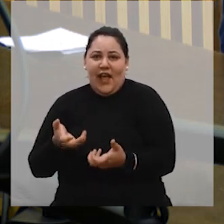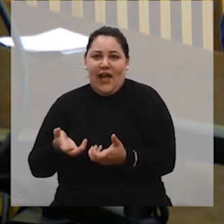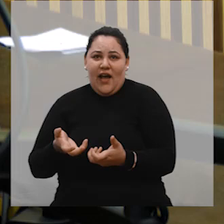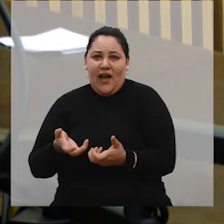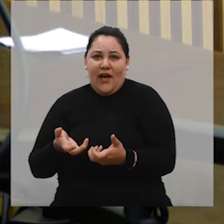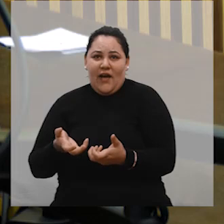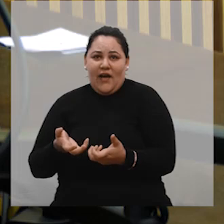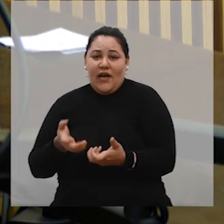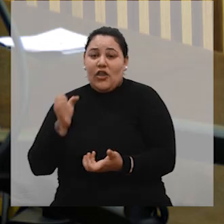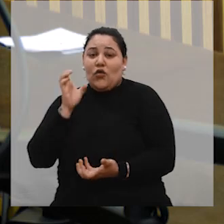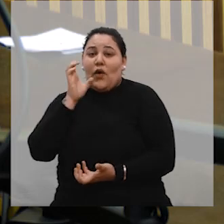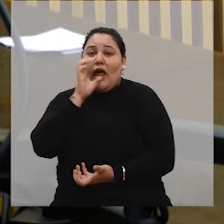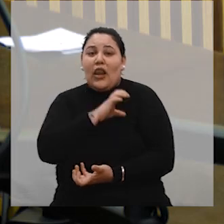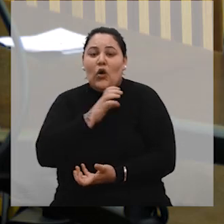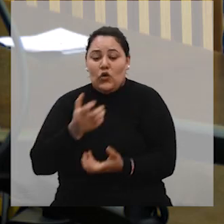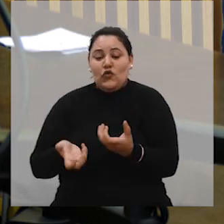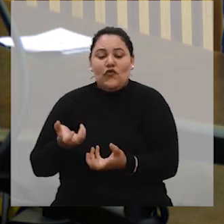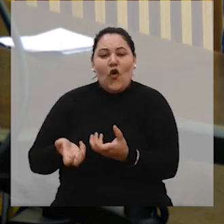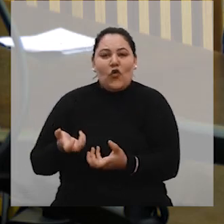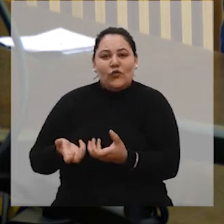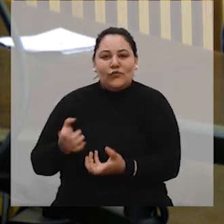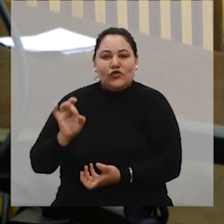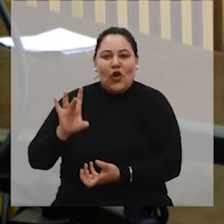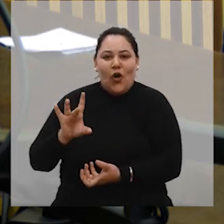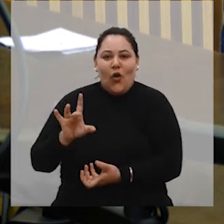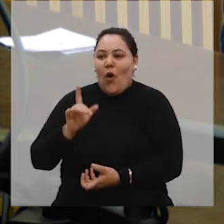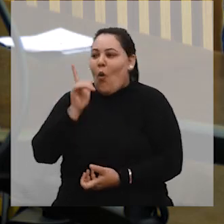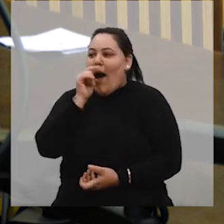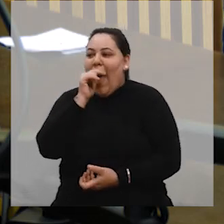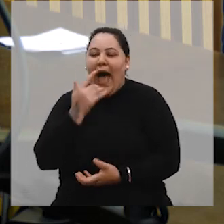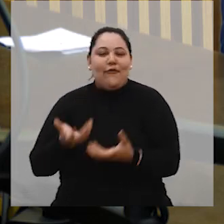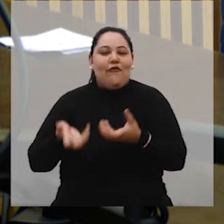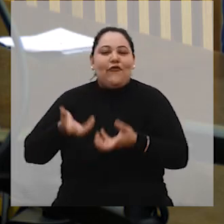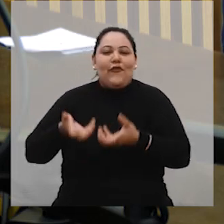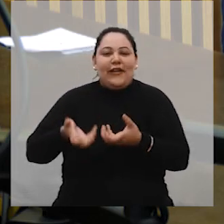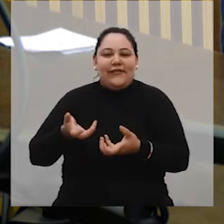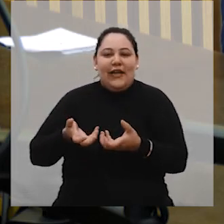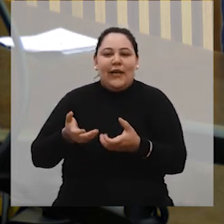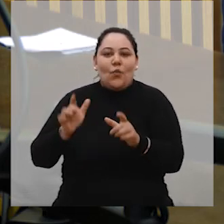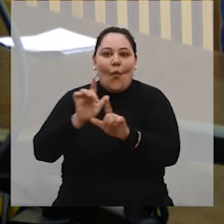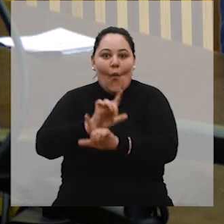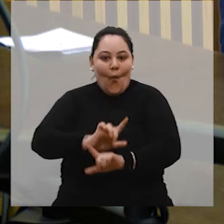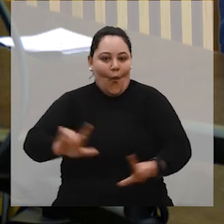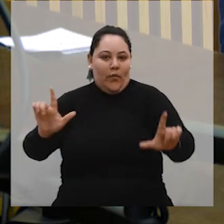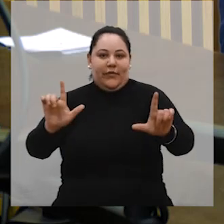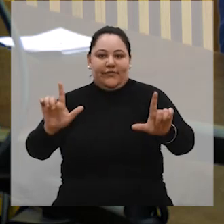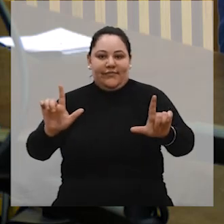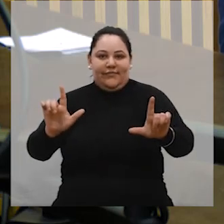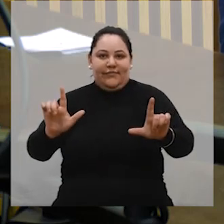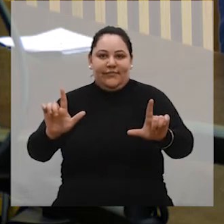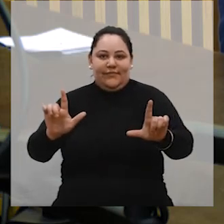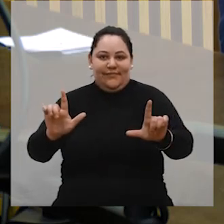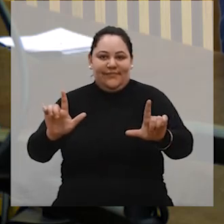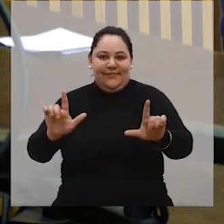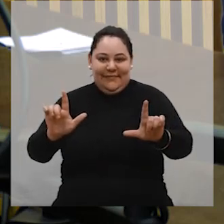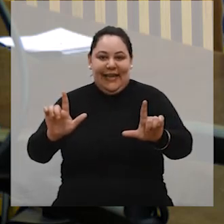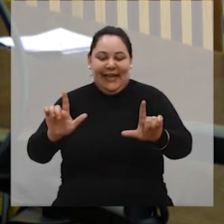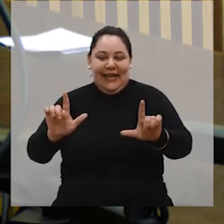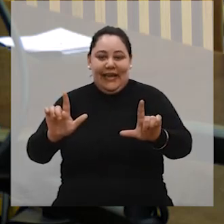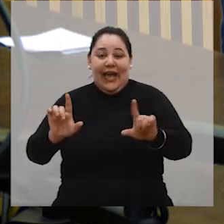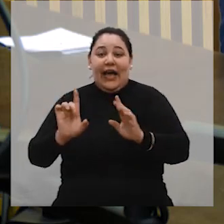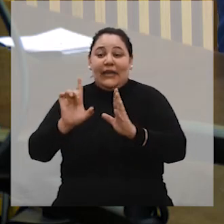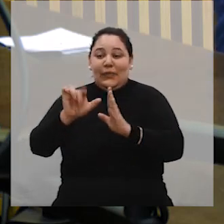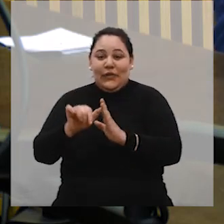no fogão, que o calor do fogo e a água fervida esterilizava. Quando a